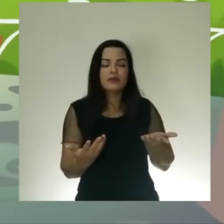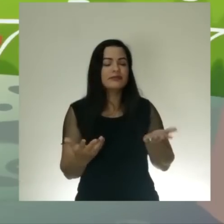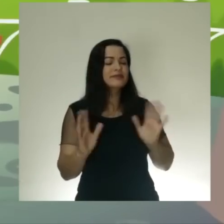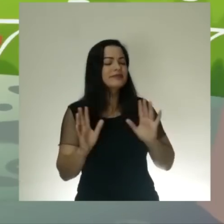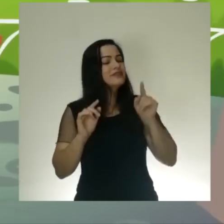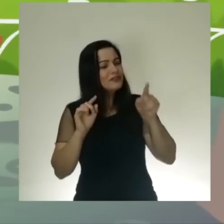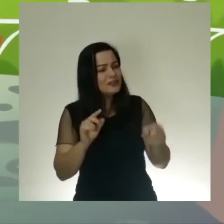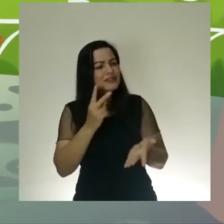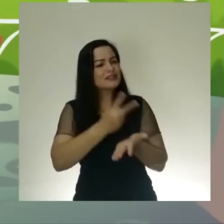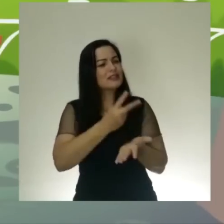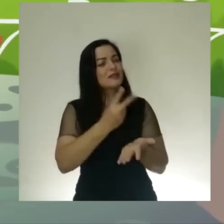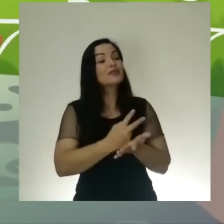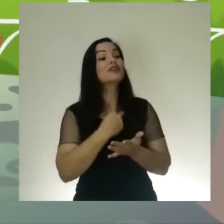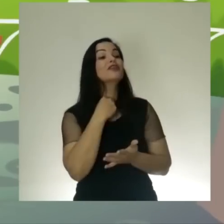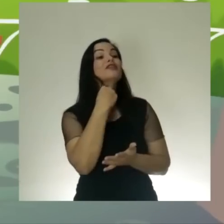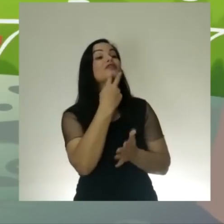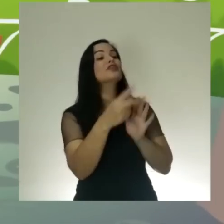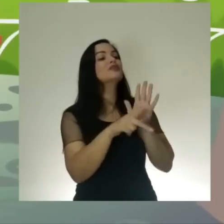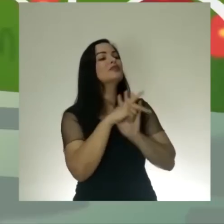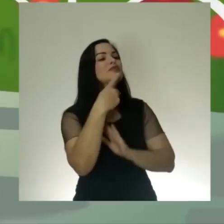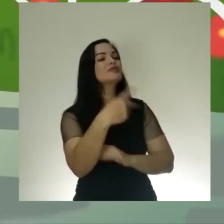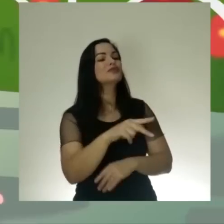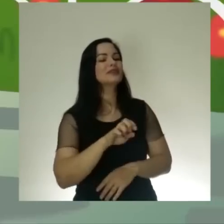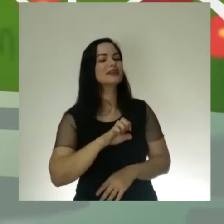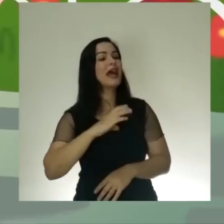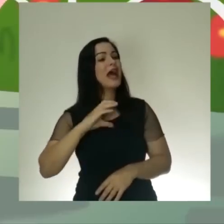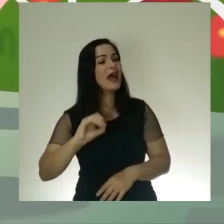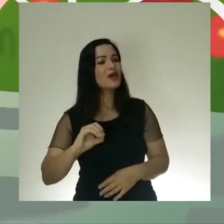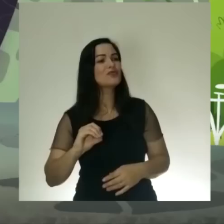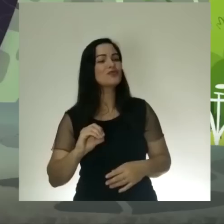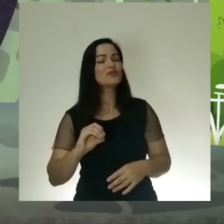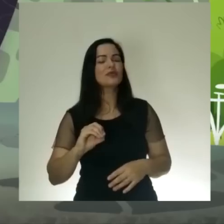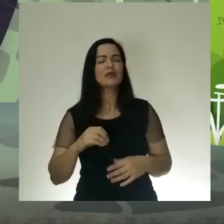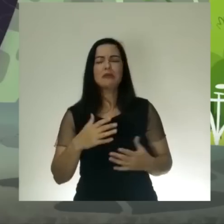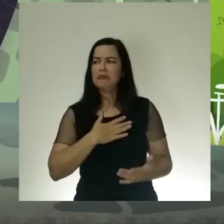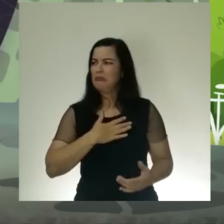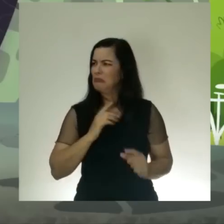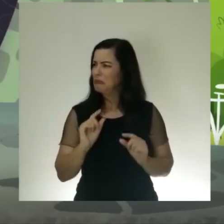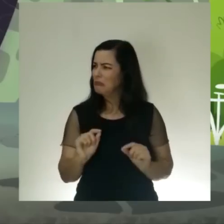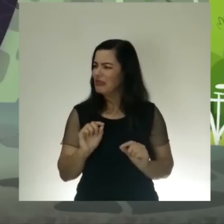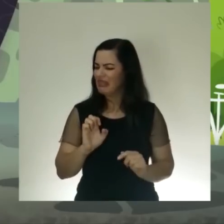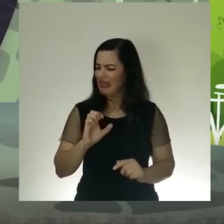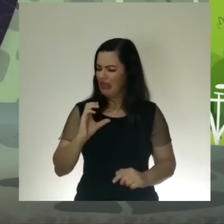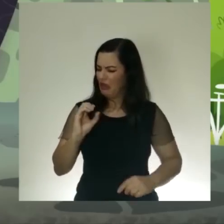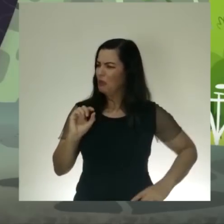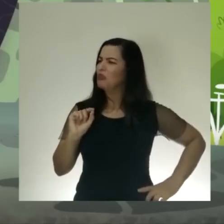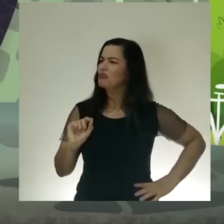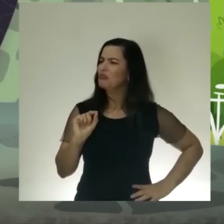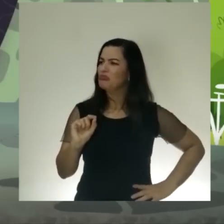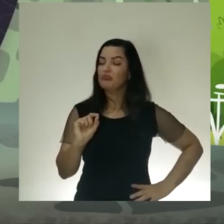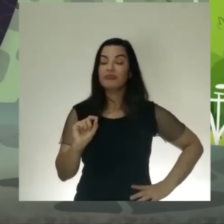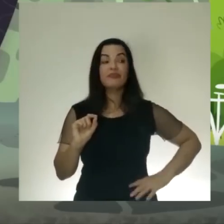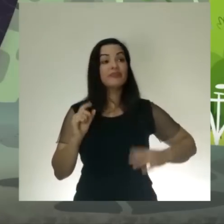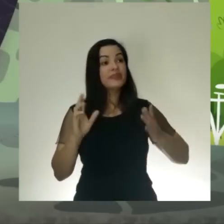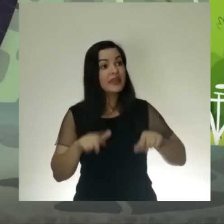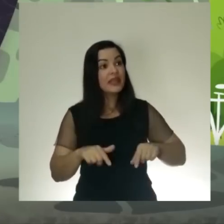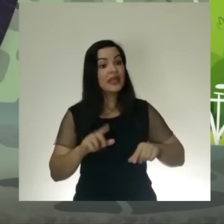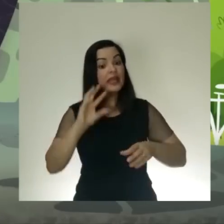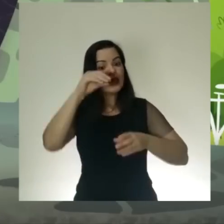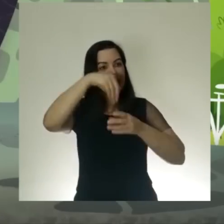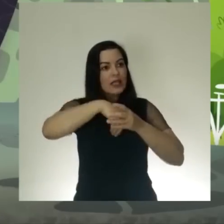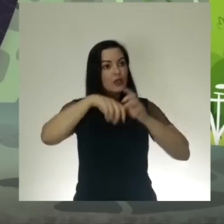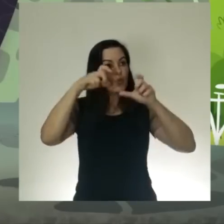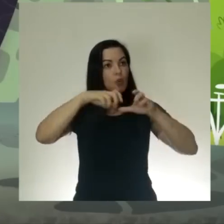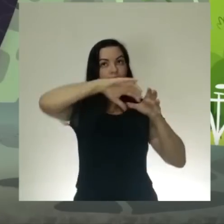Você, Júpiter! Isso foi o seu eco! Meu o quê? Seu eco! Às vezes, num túnel ou numa caverna,